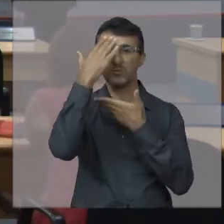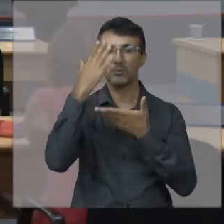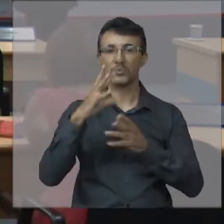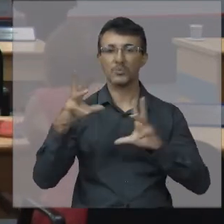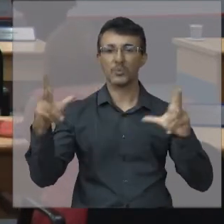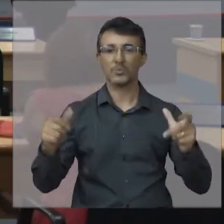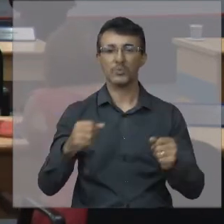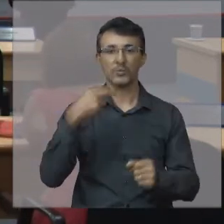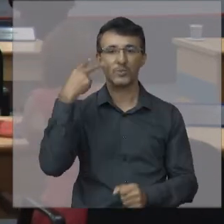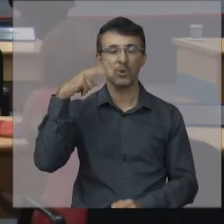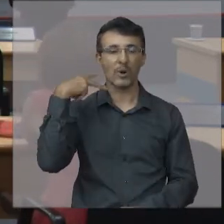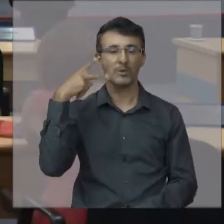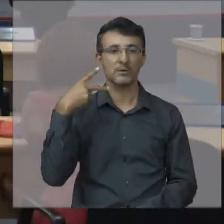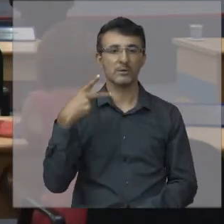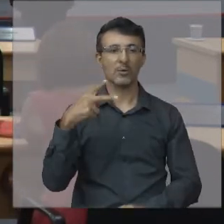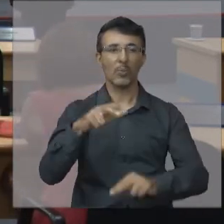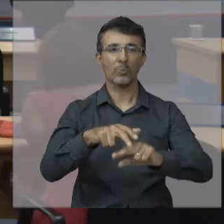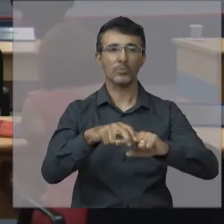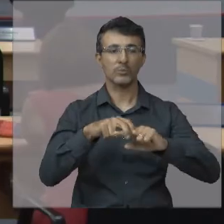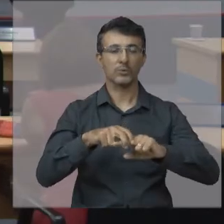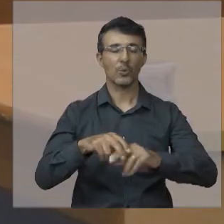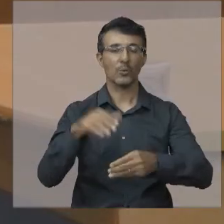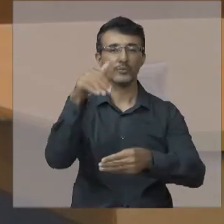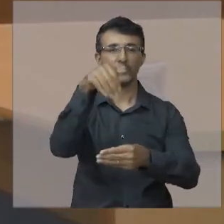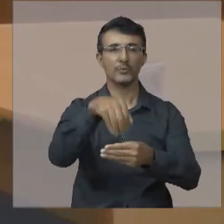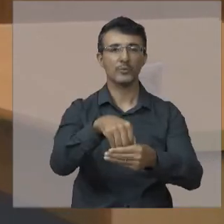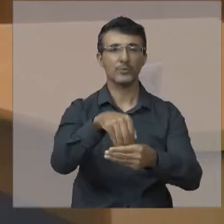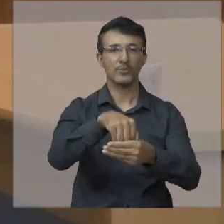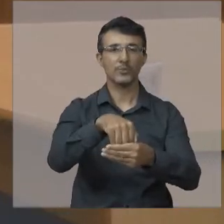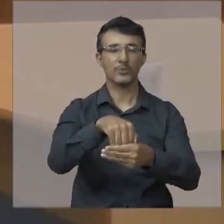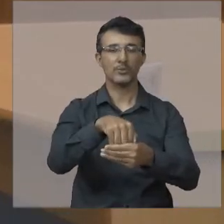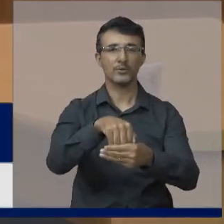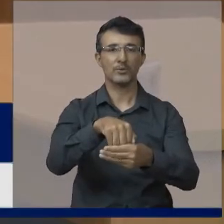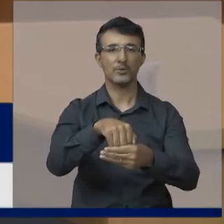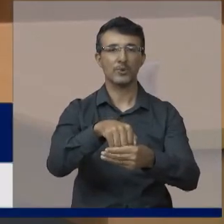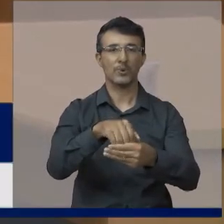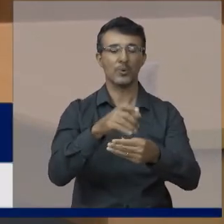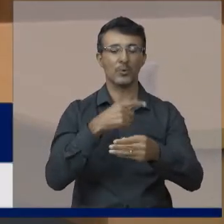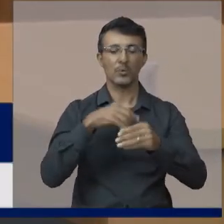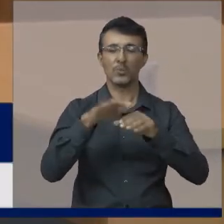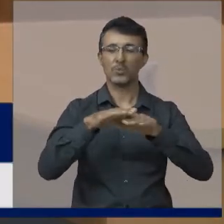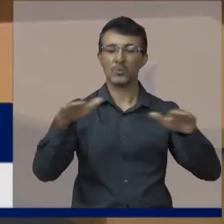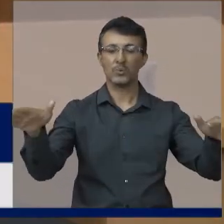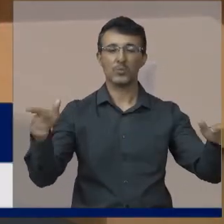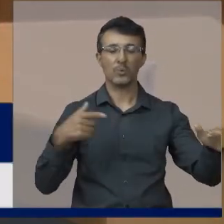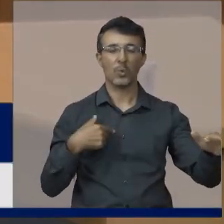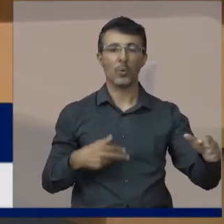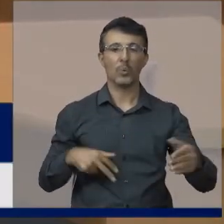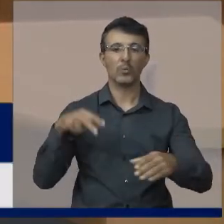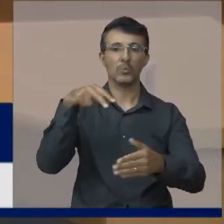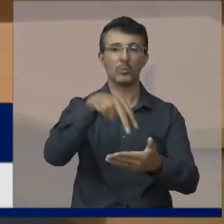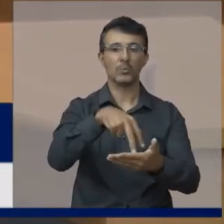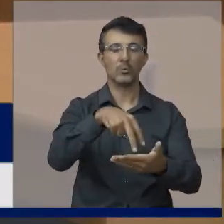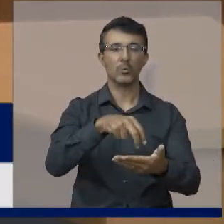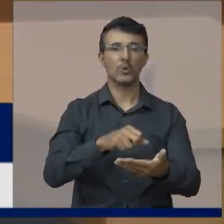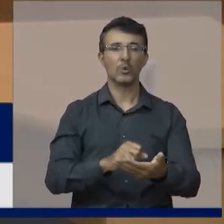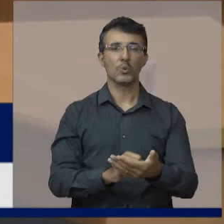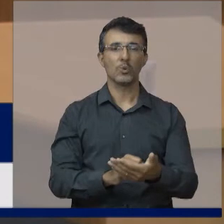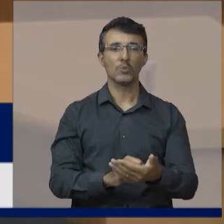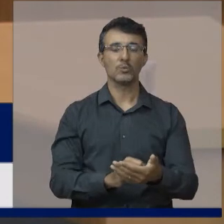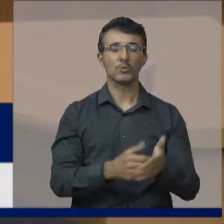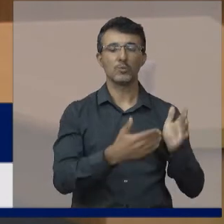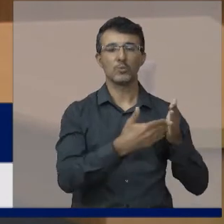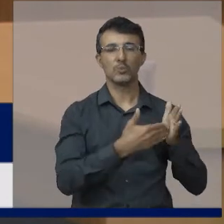Senhor presidente, nós participamos da mesa durante os últimos 2 anos.